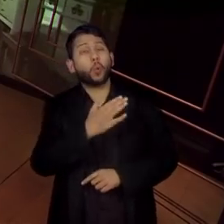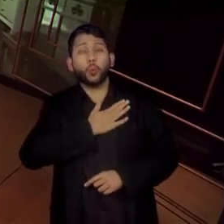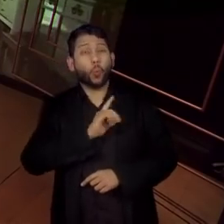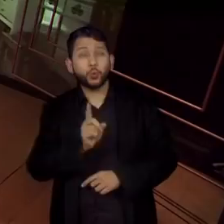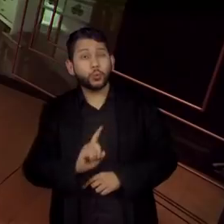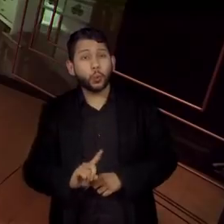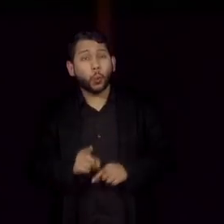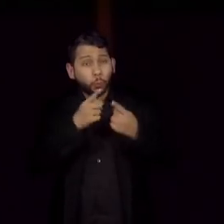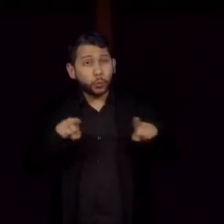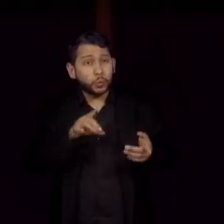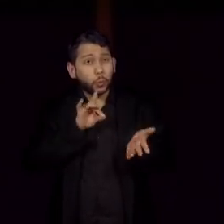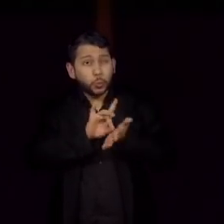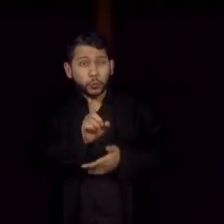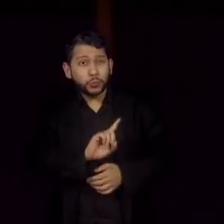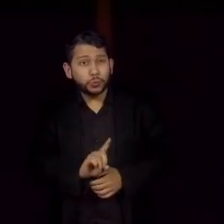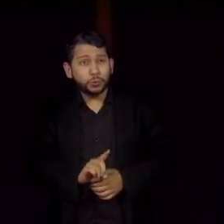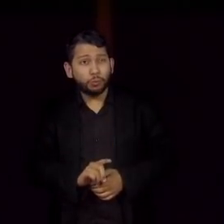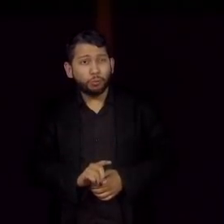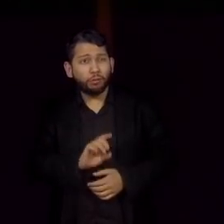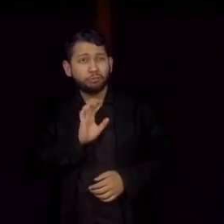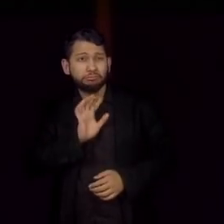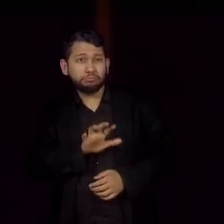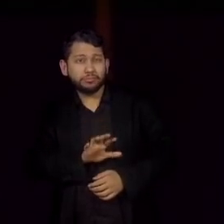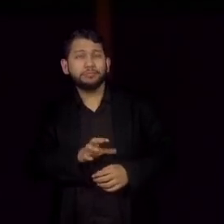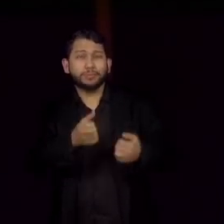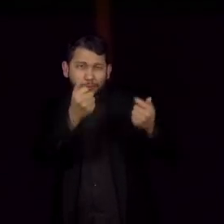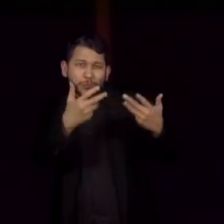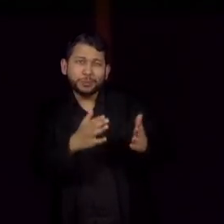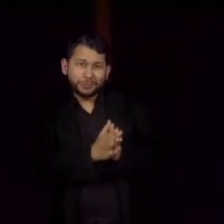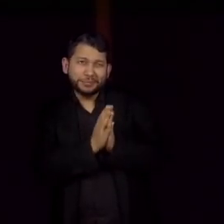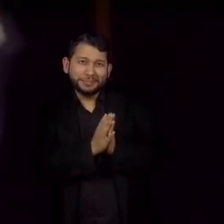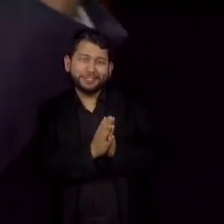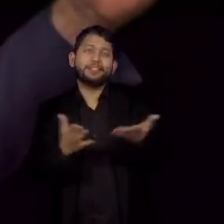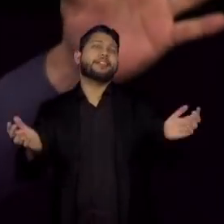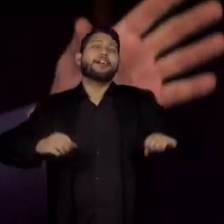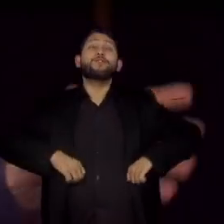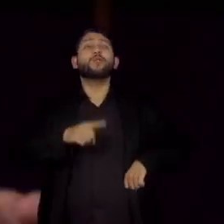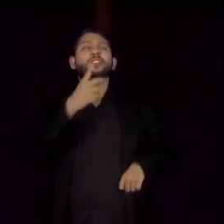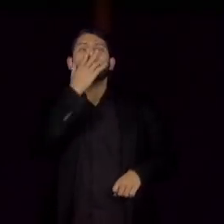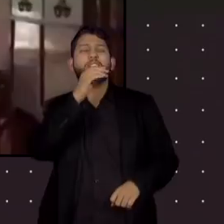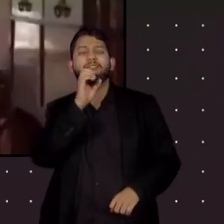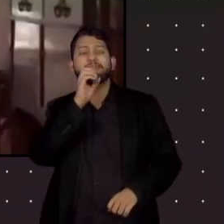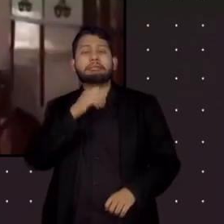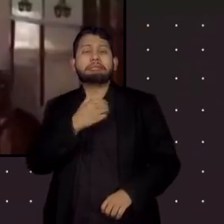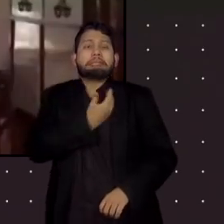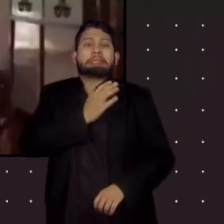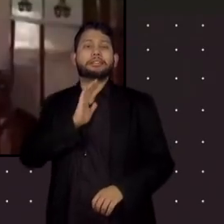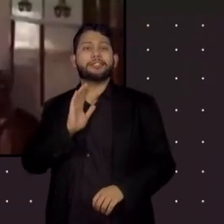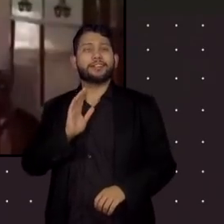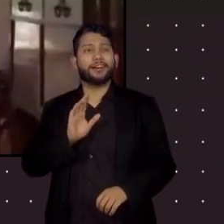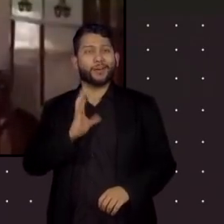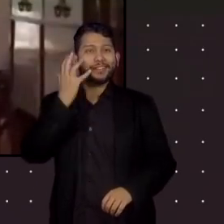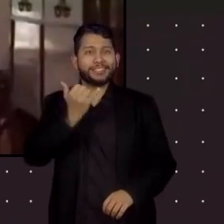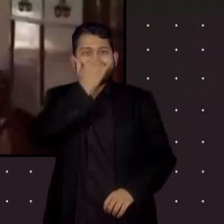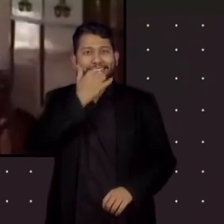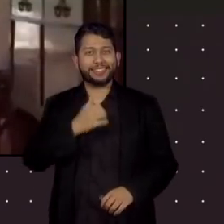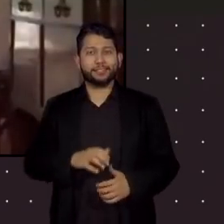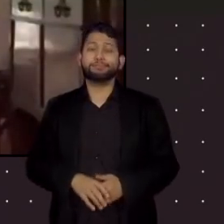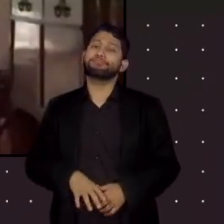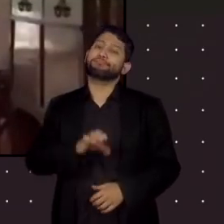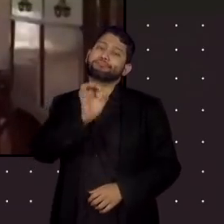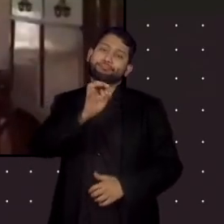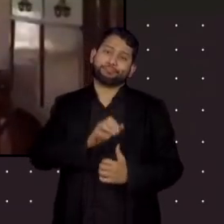essa pessoa... conta essa história, esse fora que você deu. Eu estava